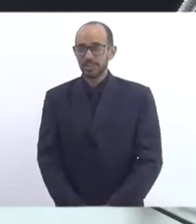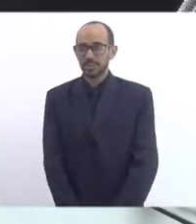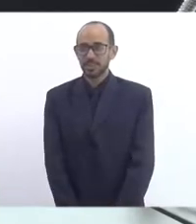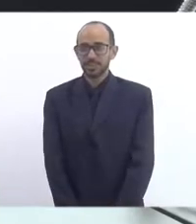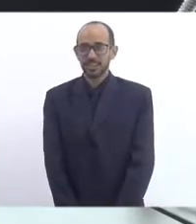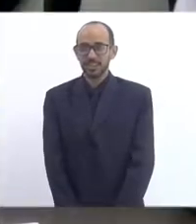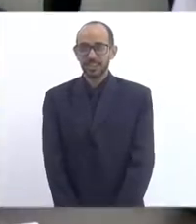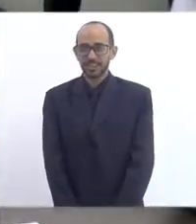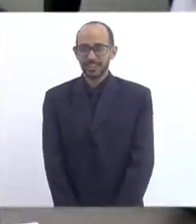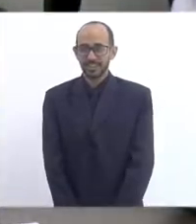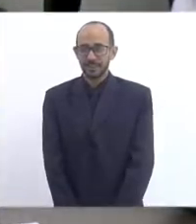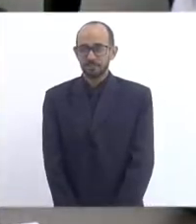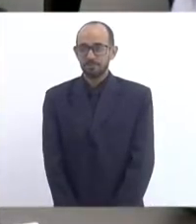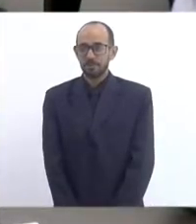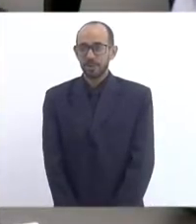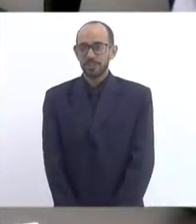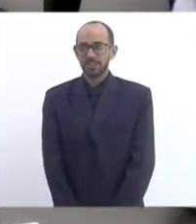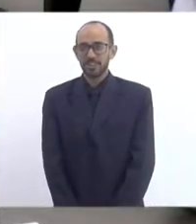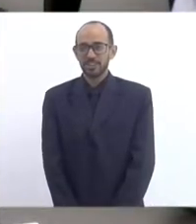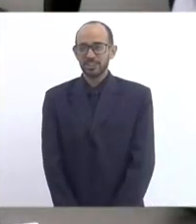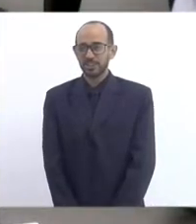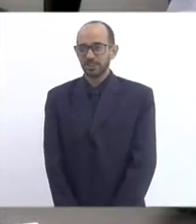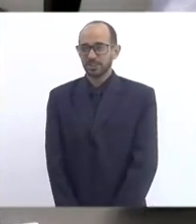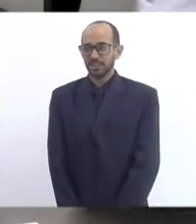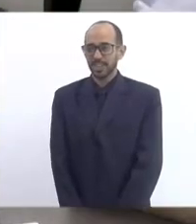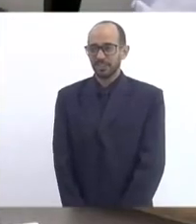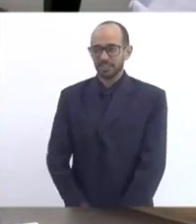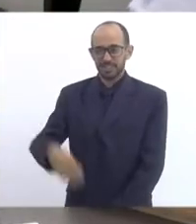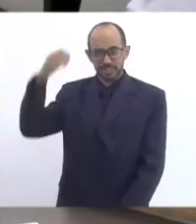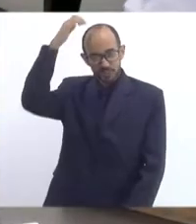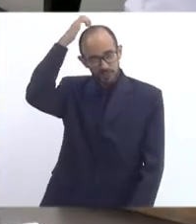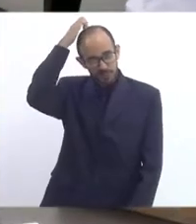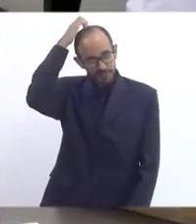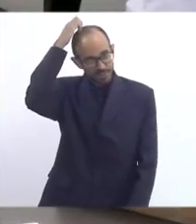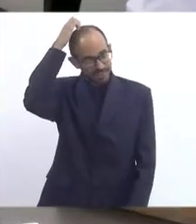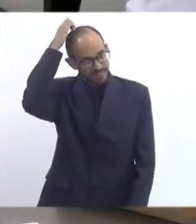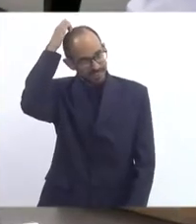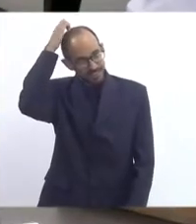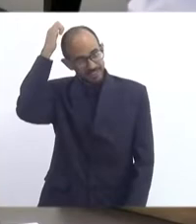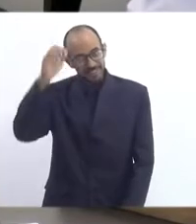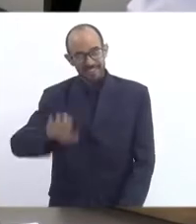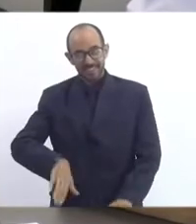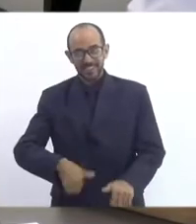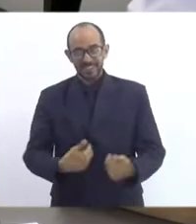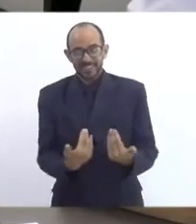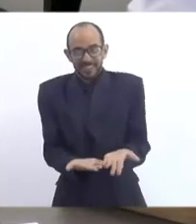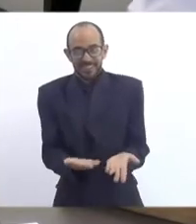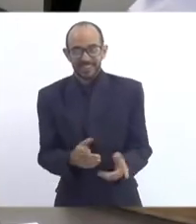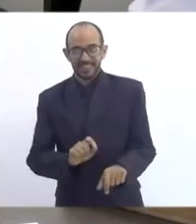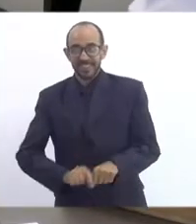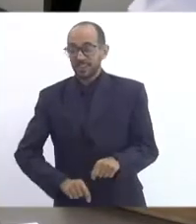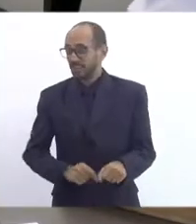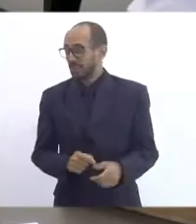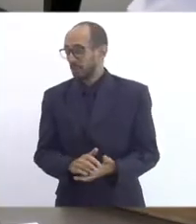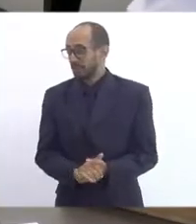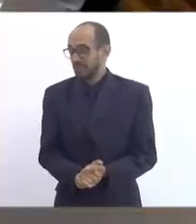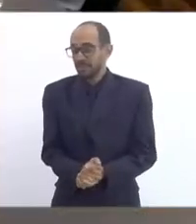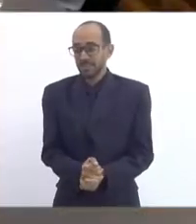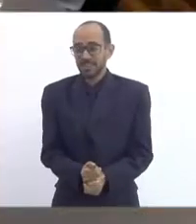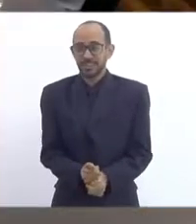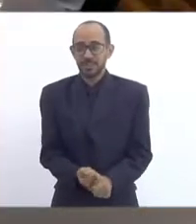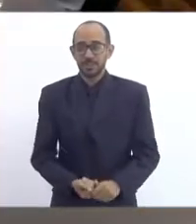Presidente, tirando esse prolegômeno cultural e literário de alto nível, eu proponho que comecemos a nossa sessão. Relator,